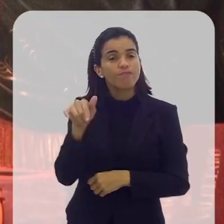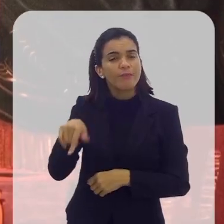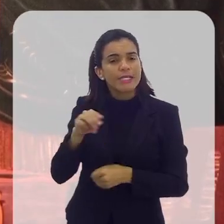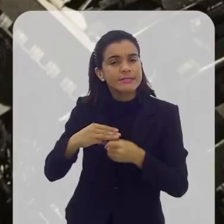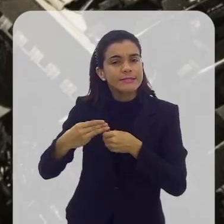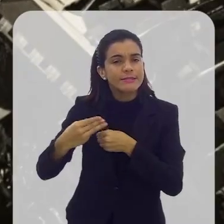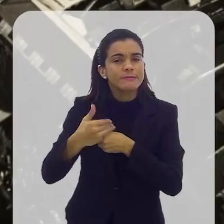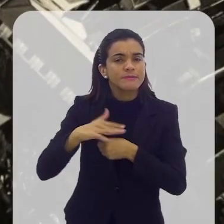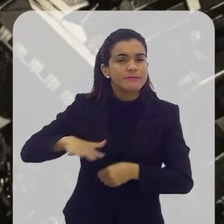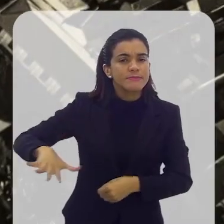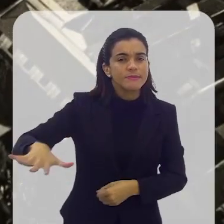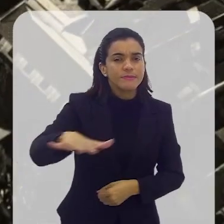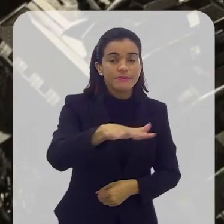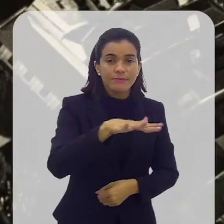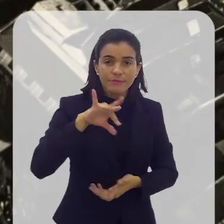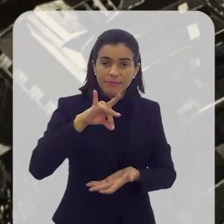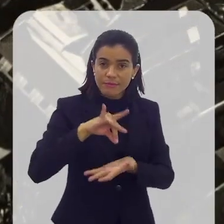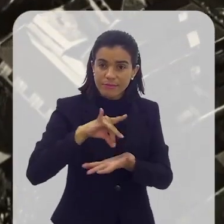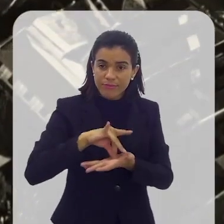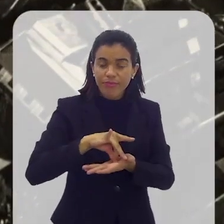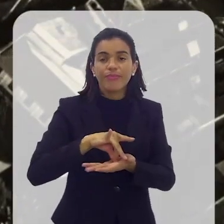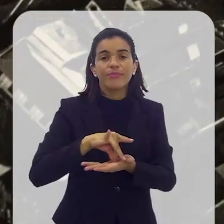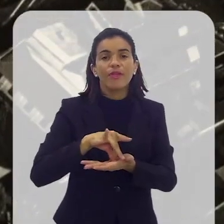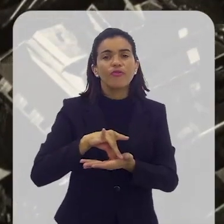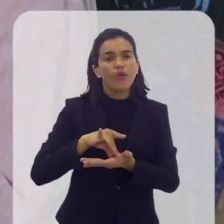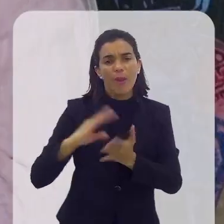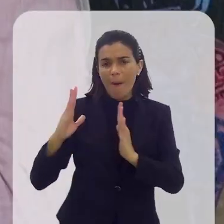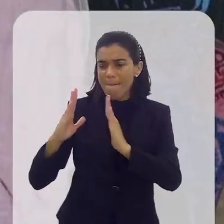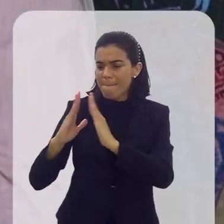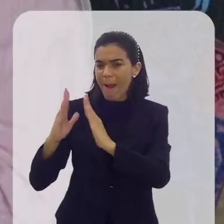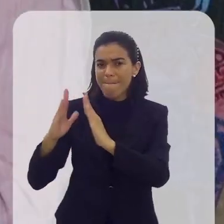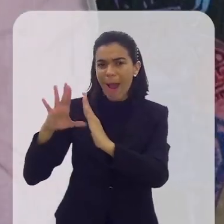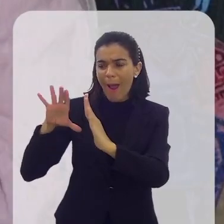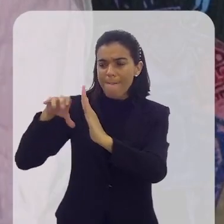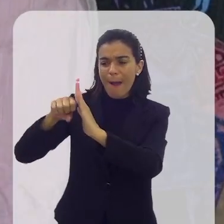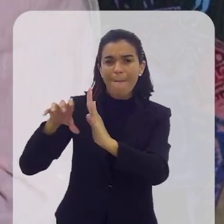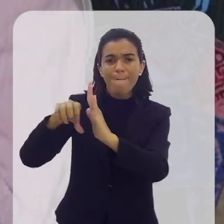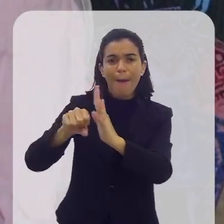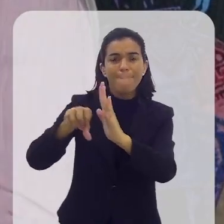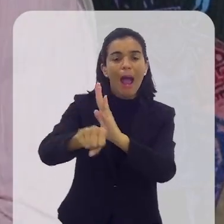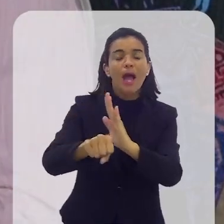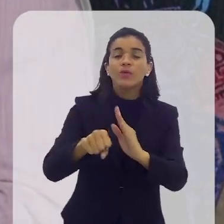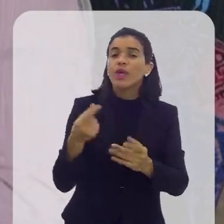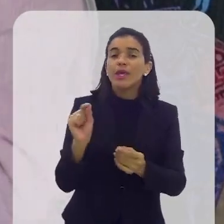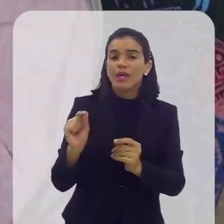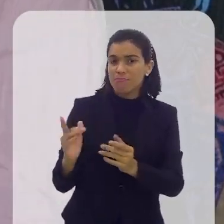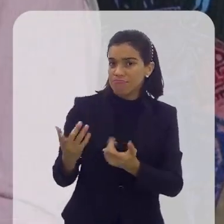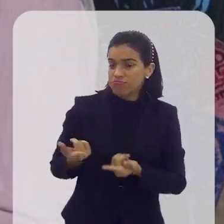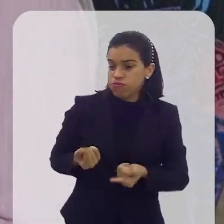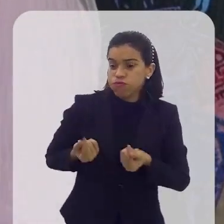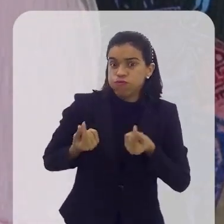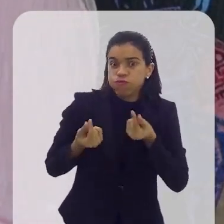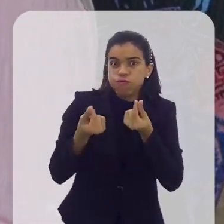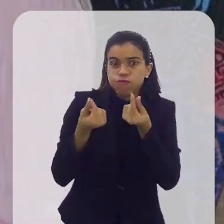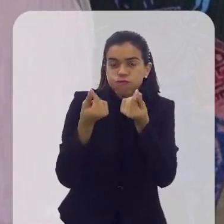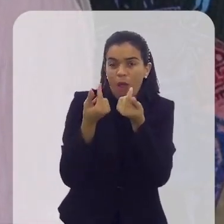Esse bairro, na verdade, foi habitado por pessoas com condições financeiras, com